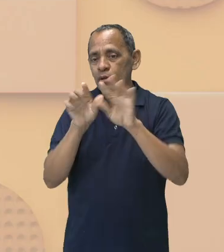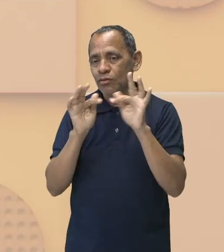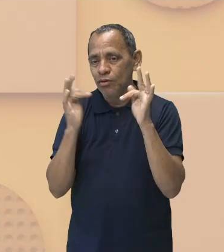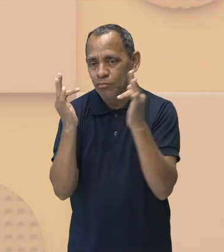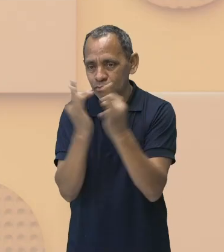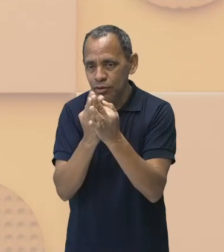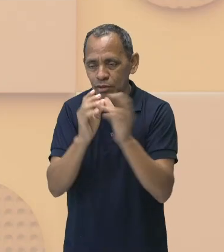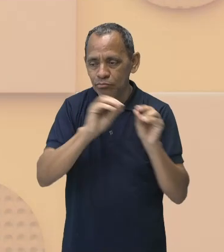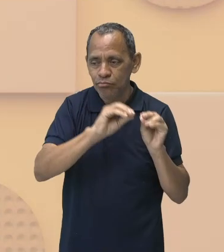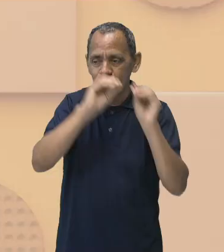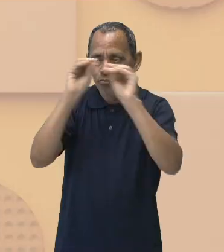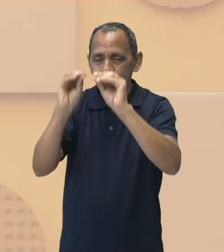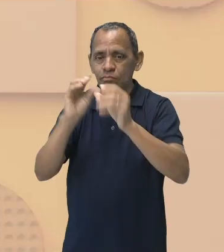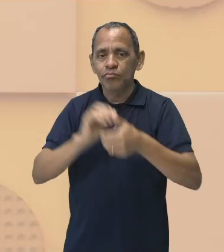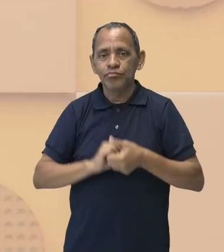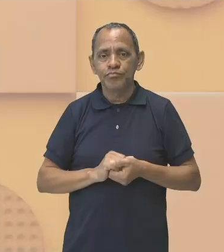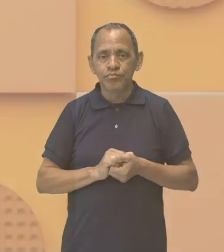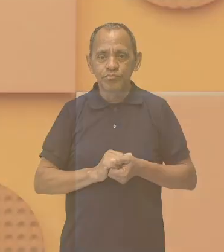Brasil. Acompanhem comigo.